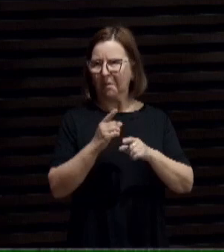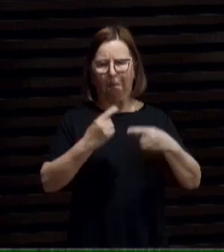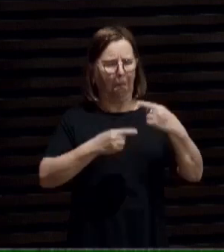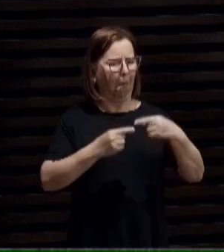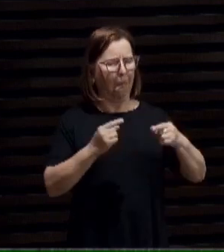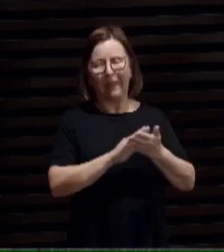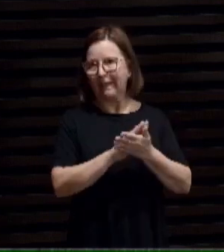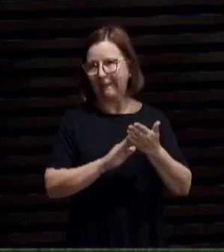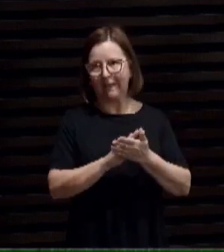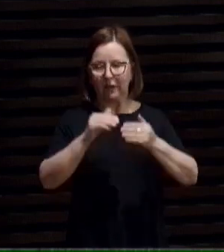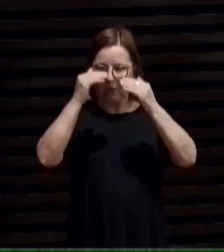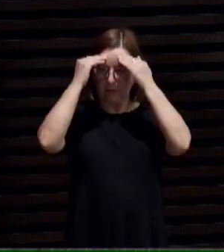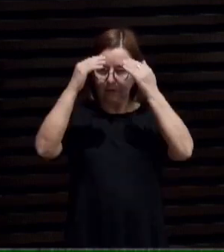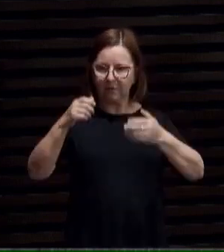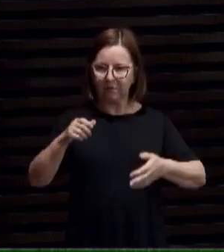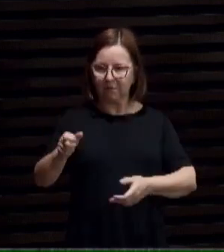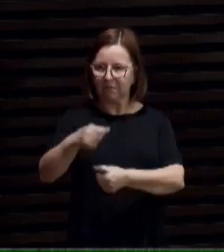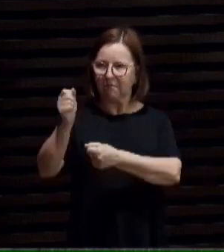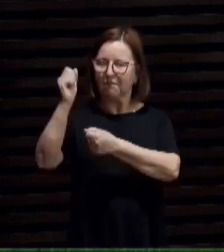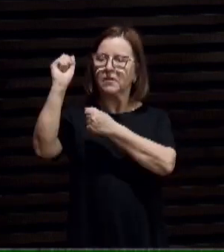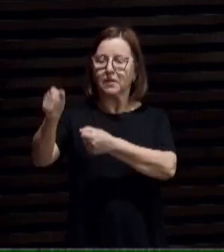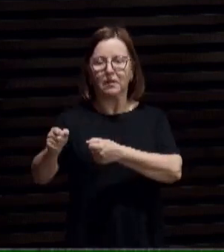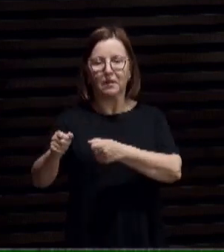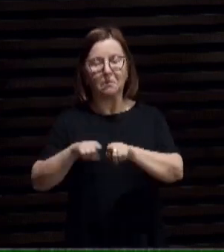Eles lançaram sem saber quem era.